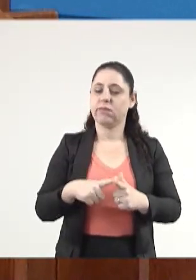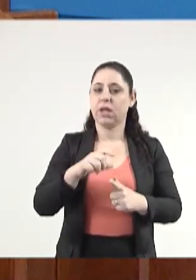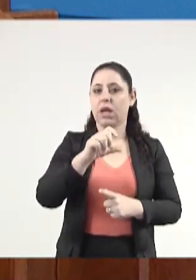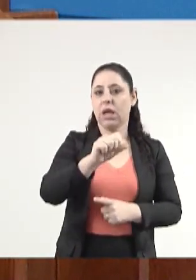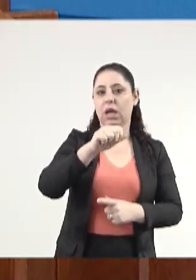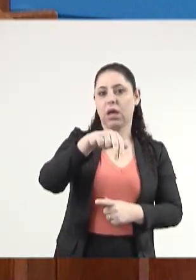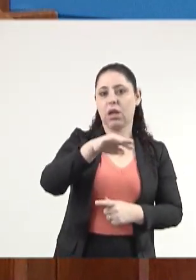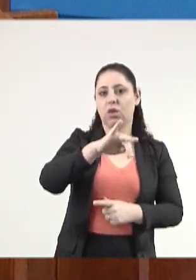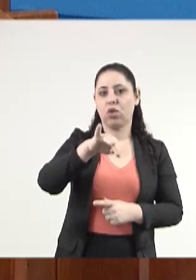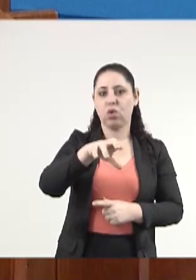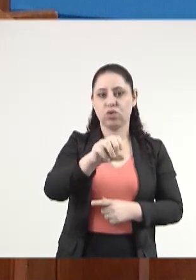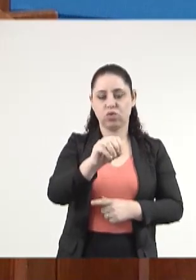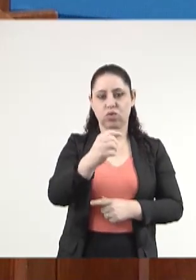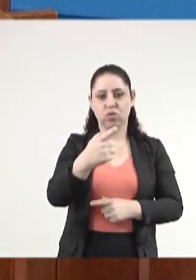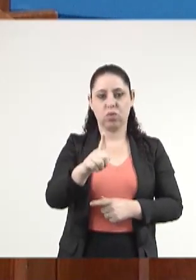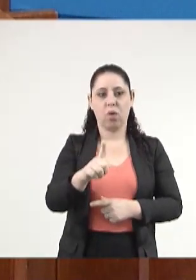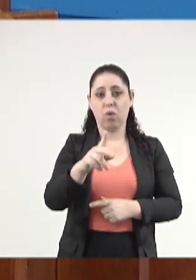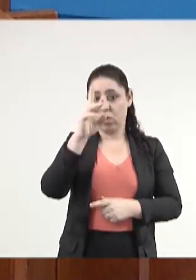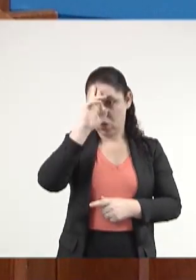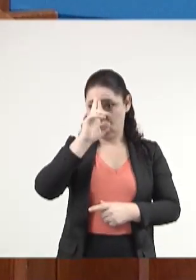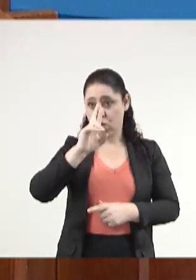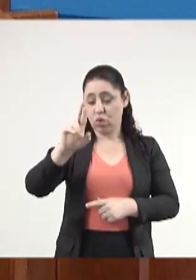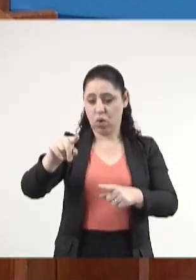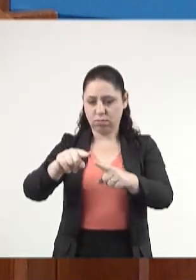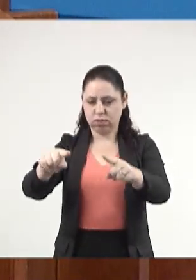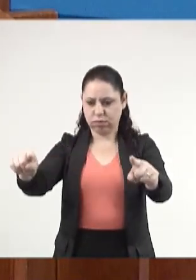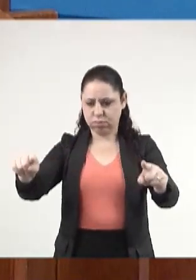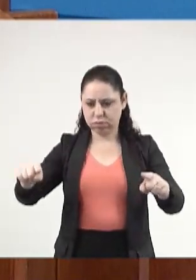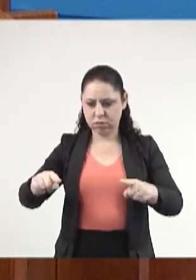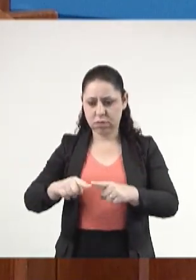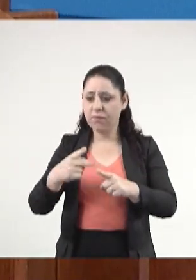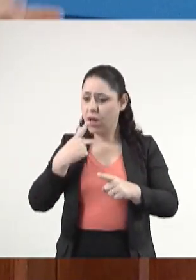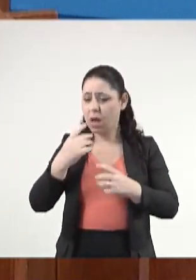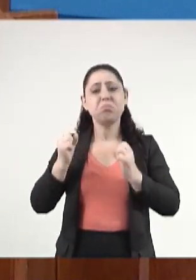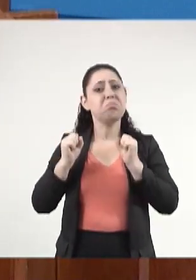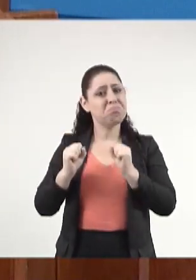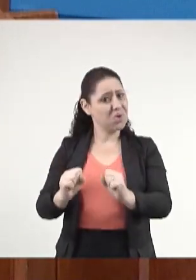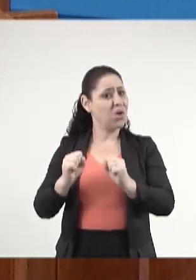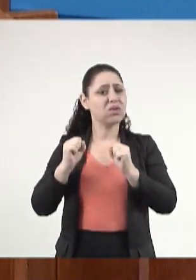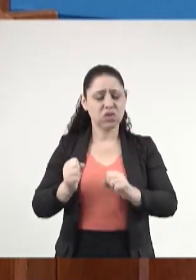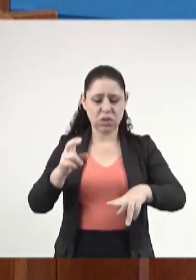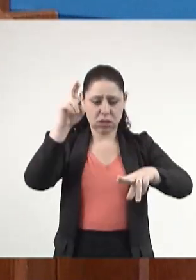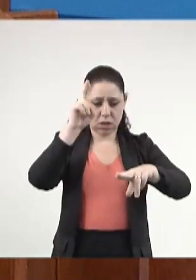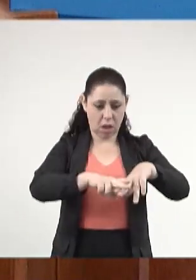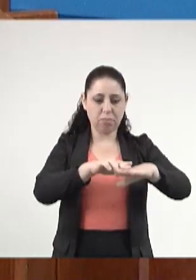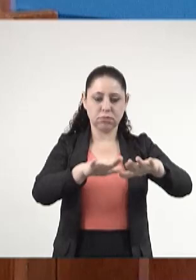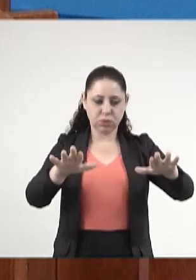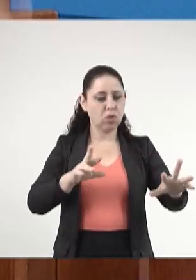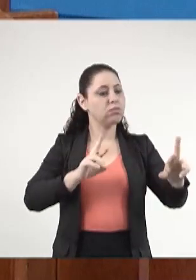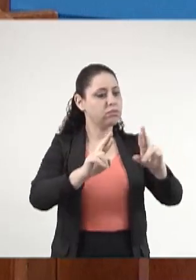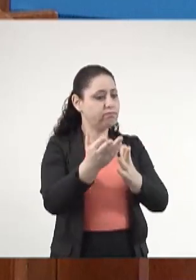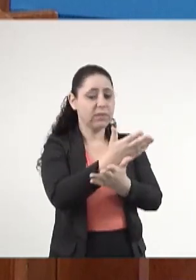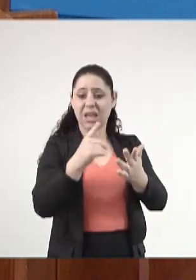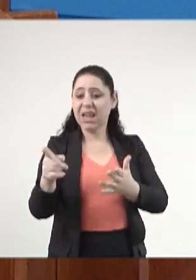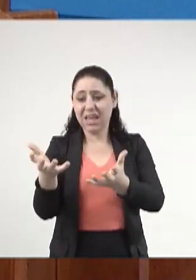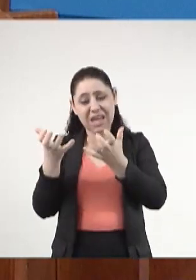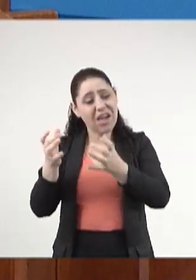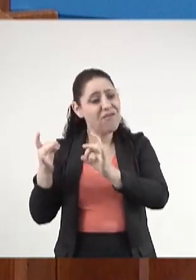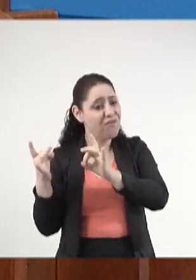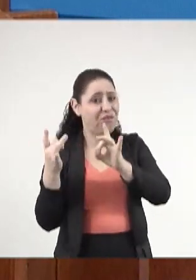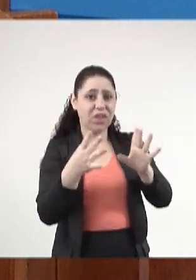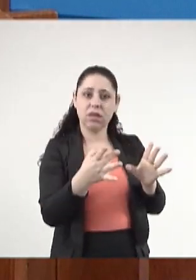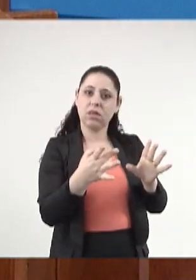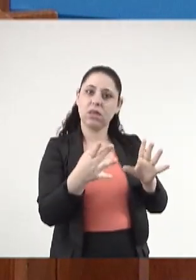Antônio João, o proprietário da área, já se prontificou a sentar numa mesa e negociar. Ele quer vender a